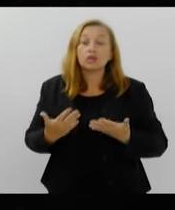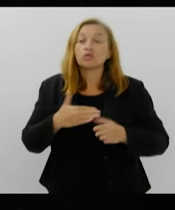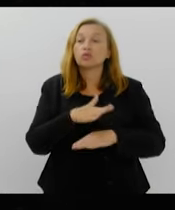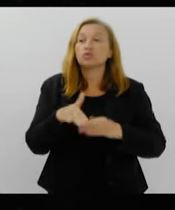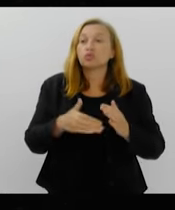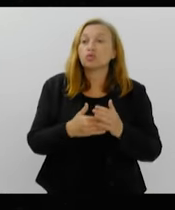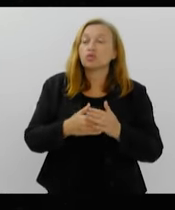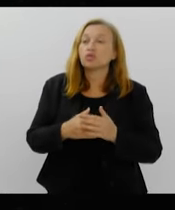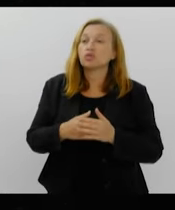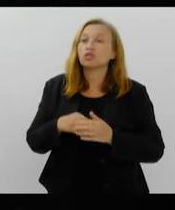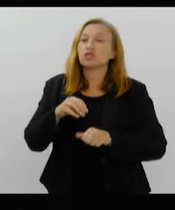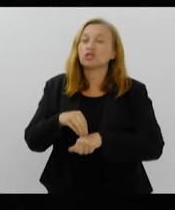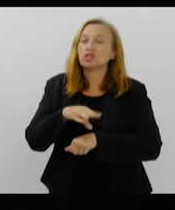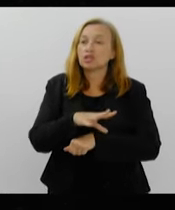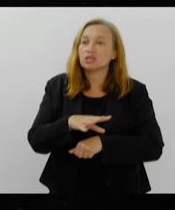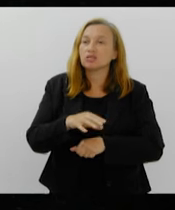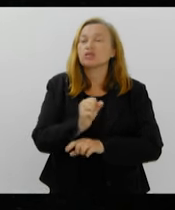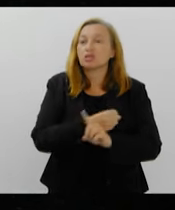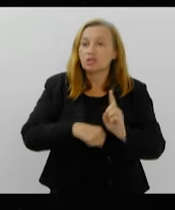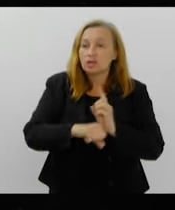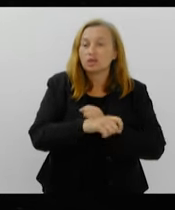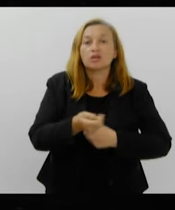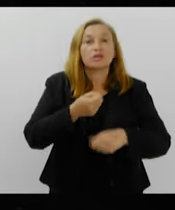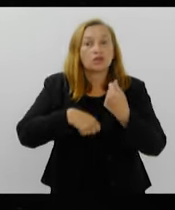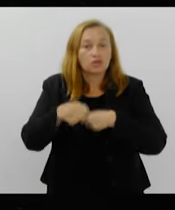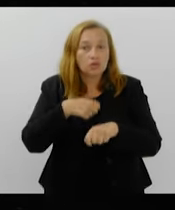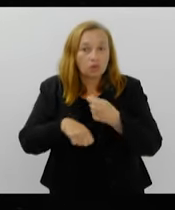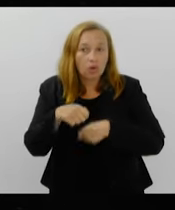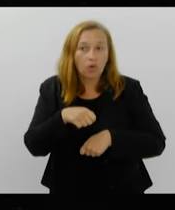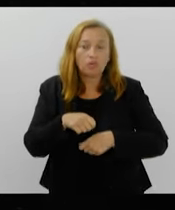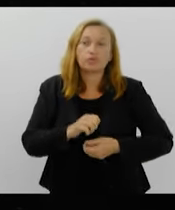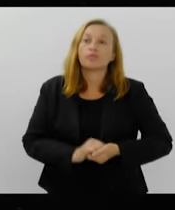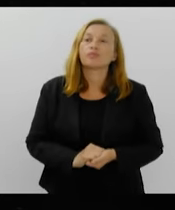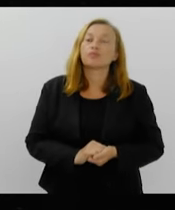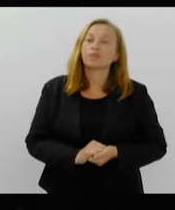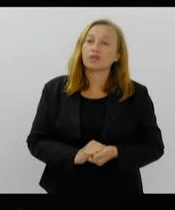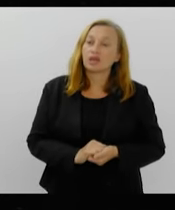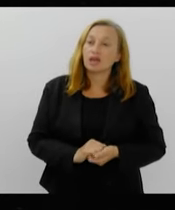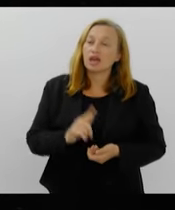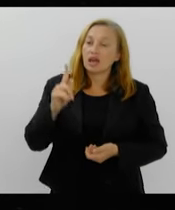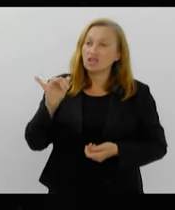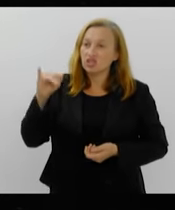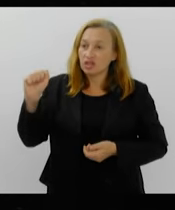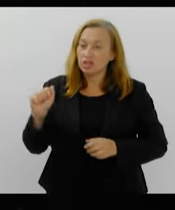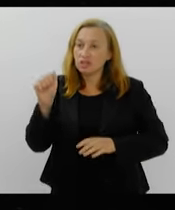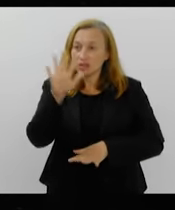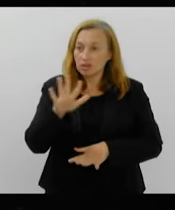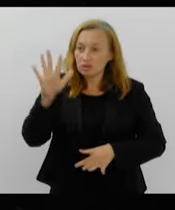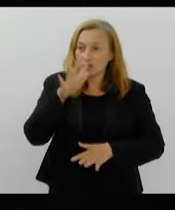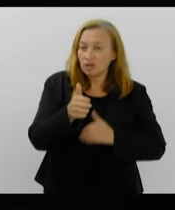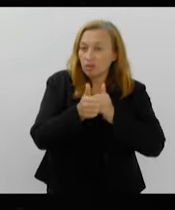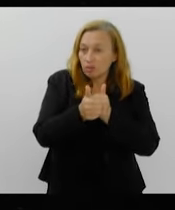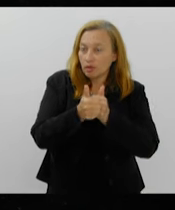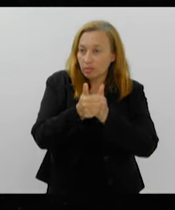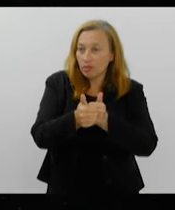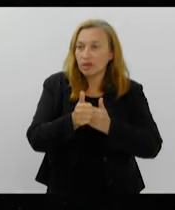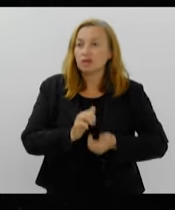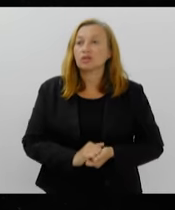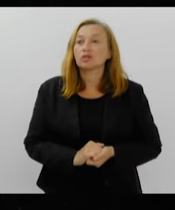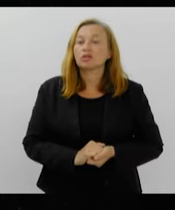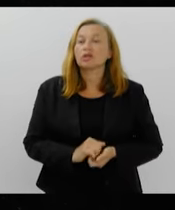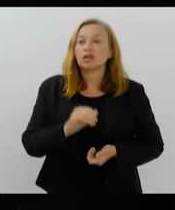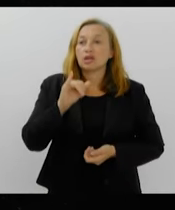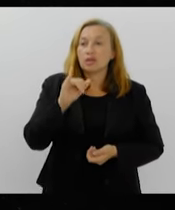indicadores sociais econômicos das agências nacionais que fazem esse acompanhamento como